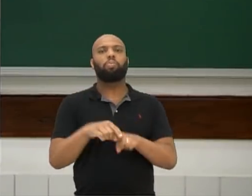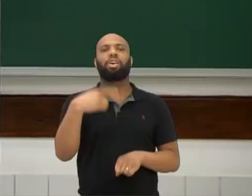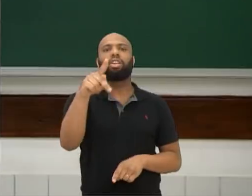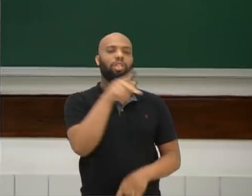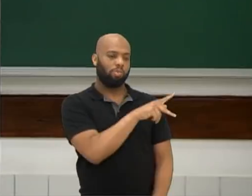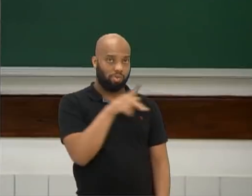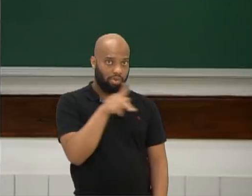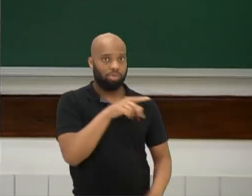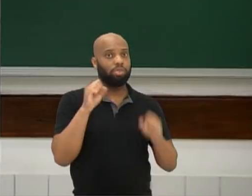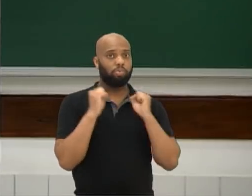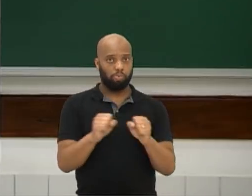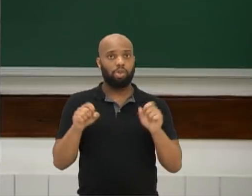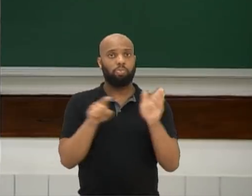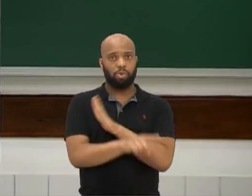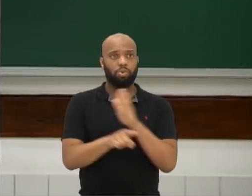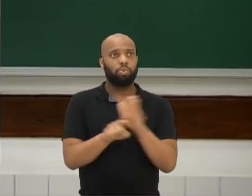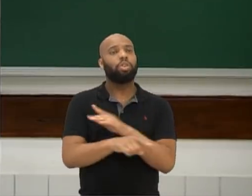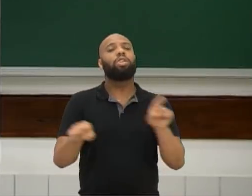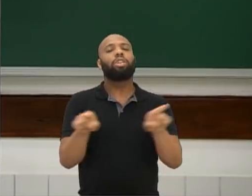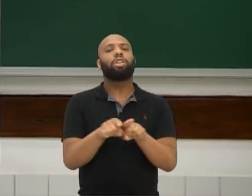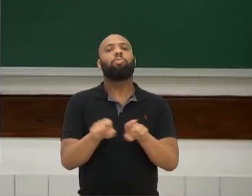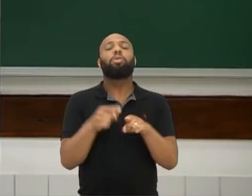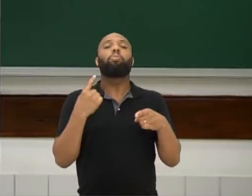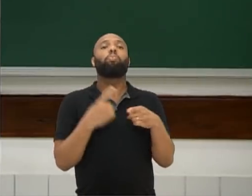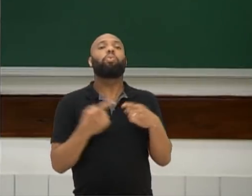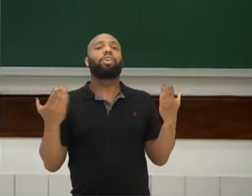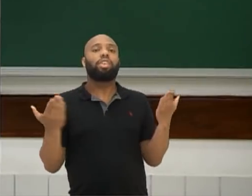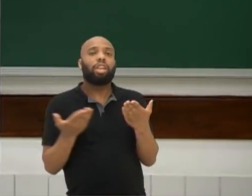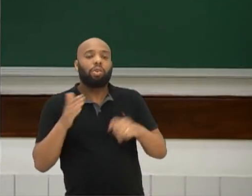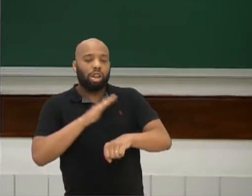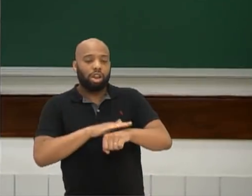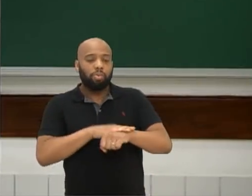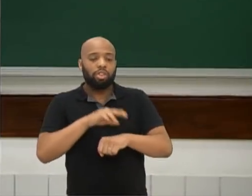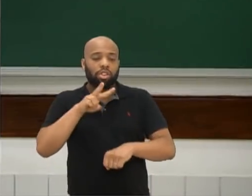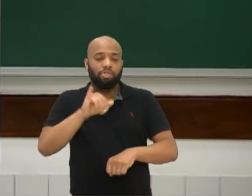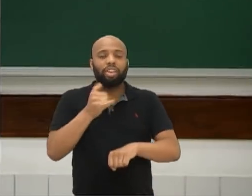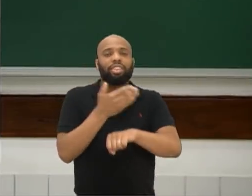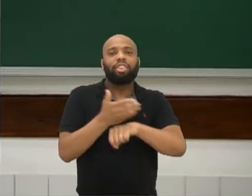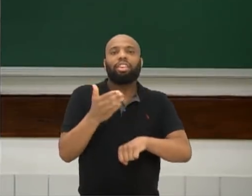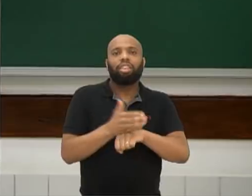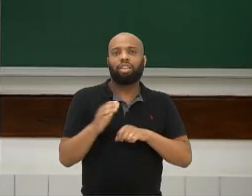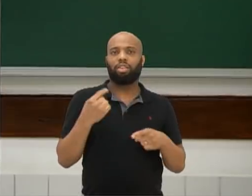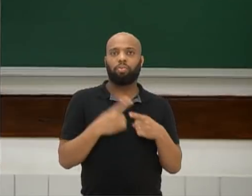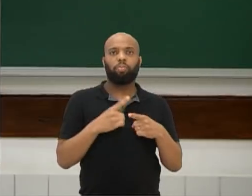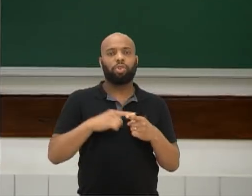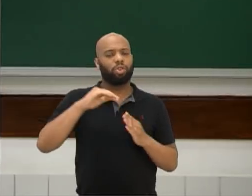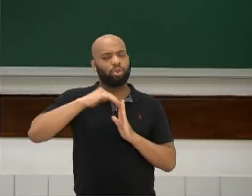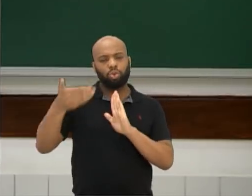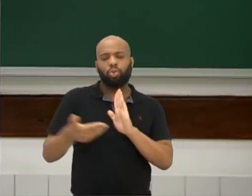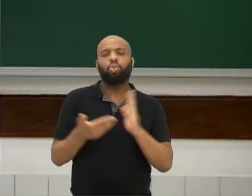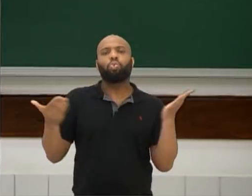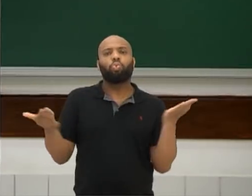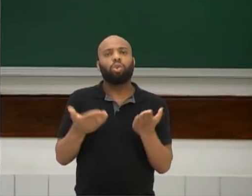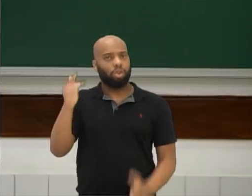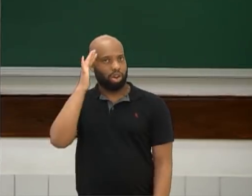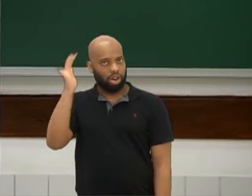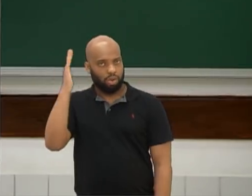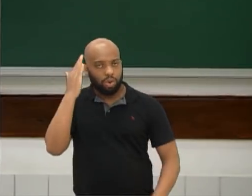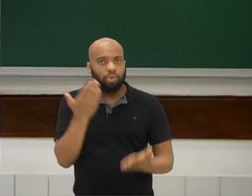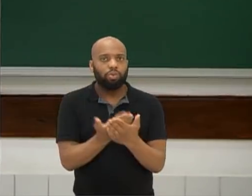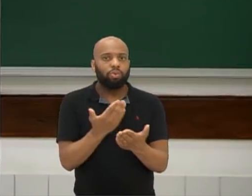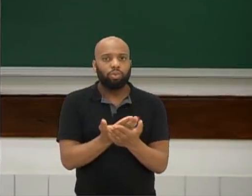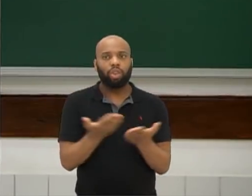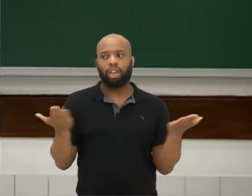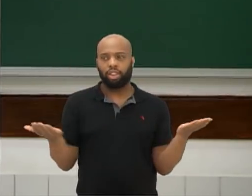para os seus professores. Certo, galera? Porque agora a gente vai praticar justamente toda essa teoria que nós trabalhamos